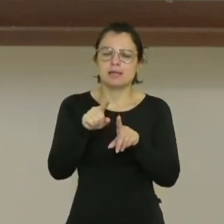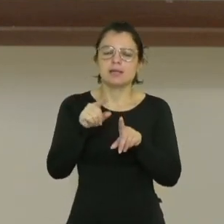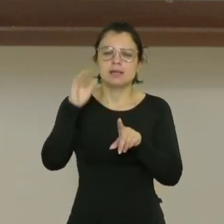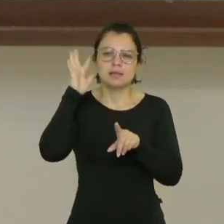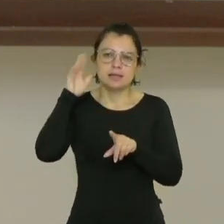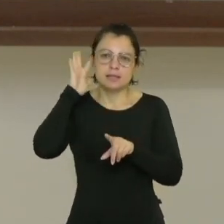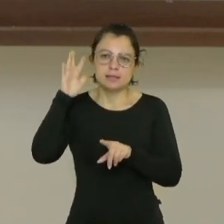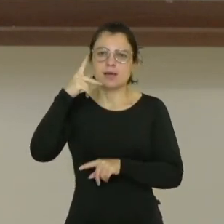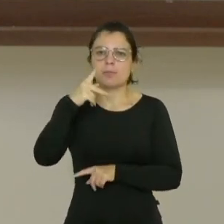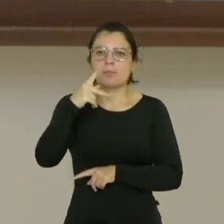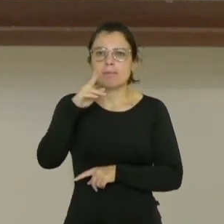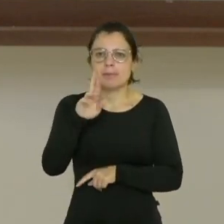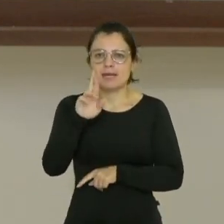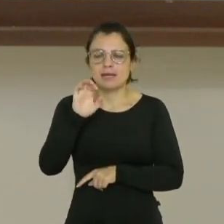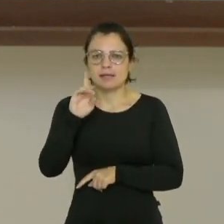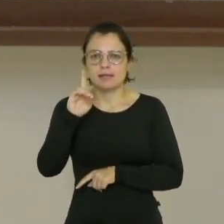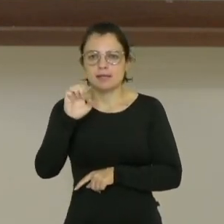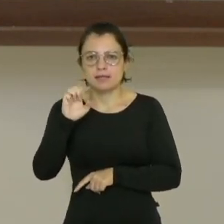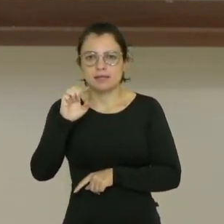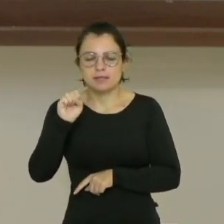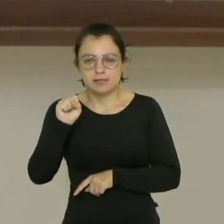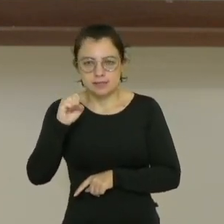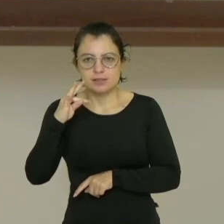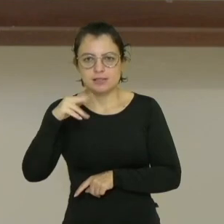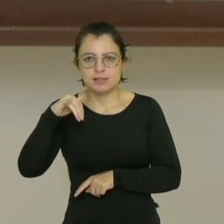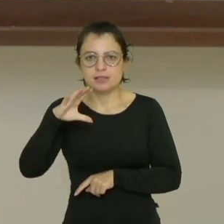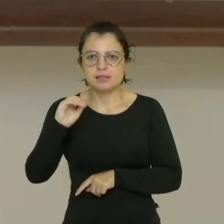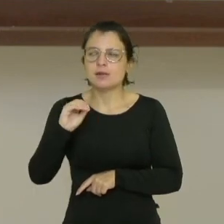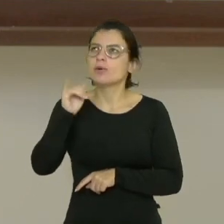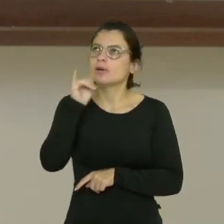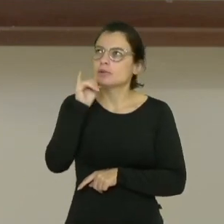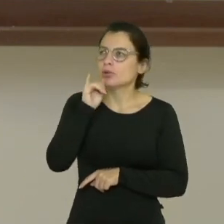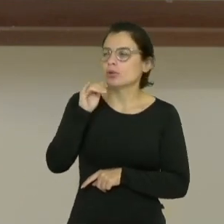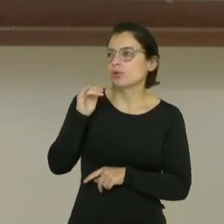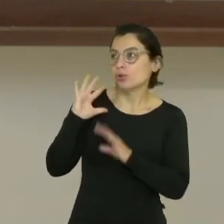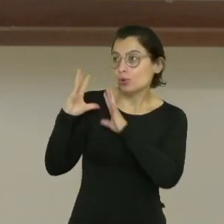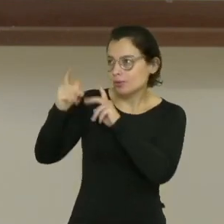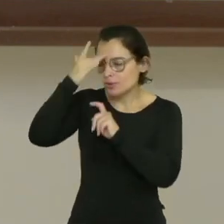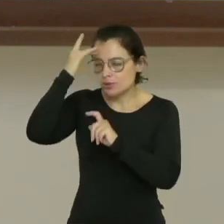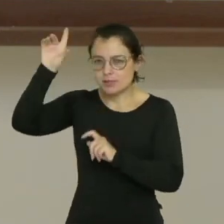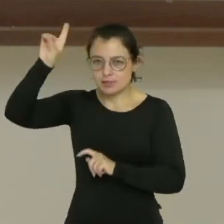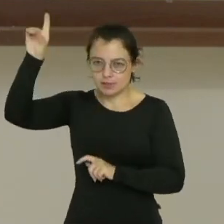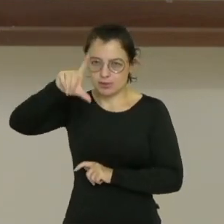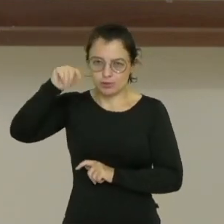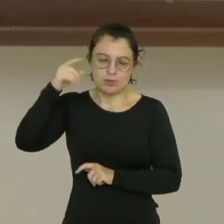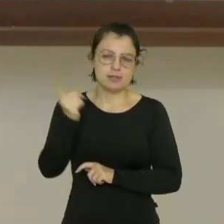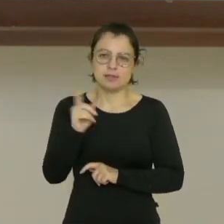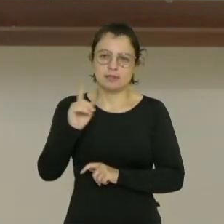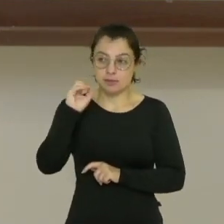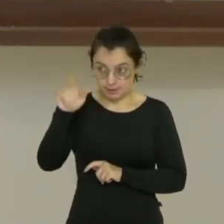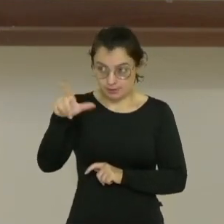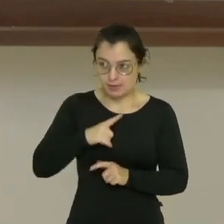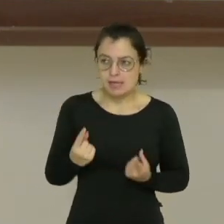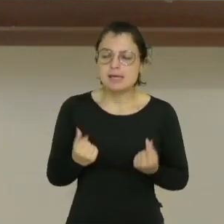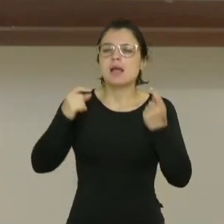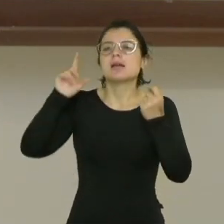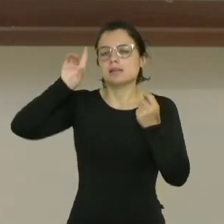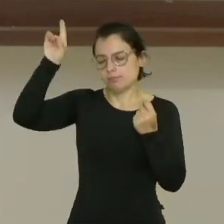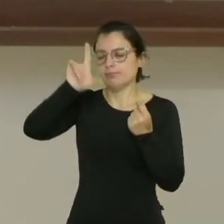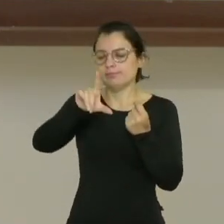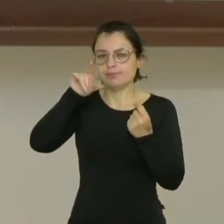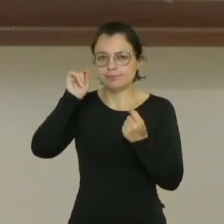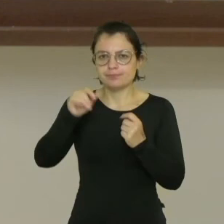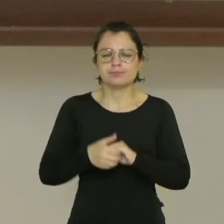da predestinação, que nem todos são os escolhidos de Deus, aqueles que prosperam e alcançam riqueza através do